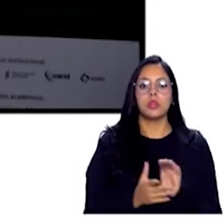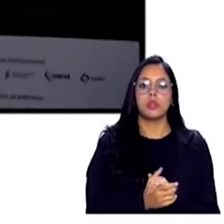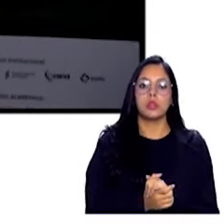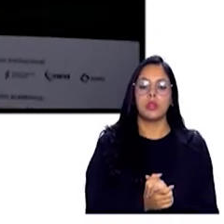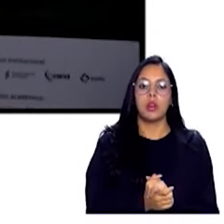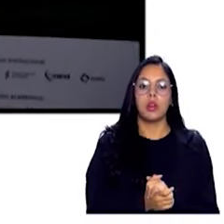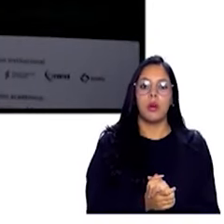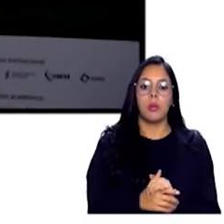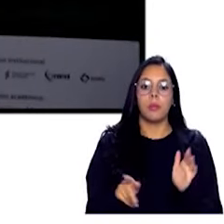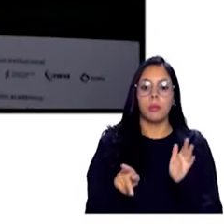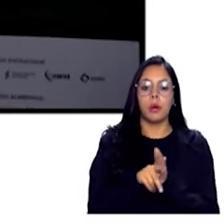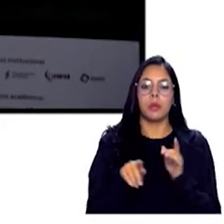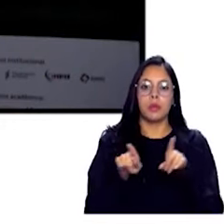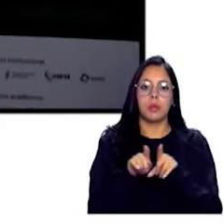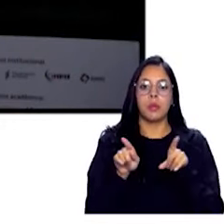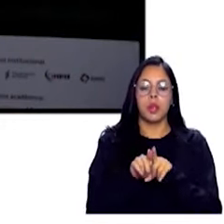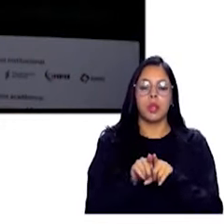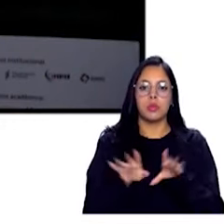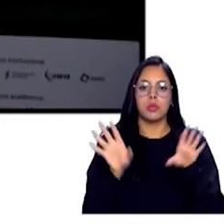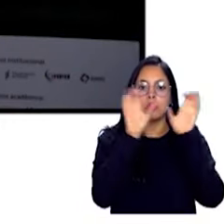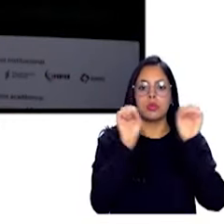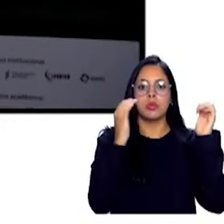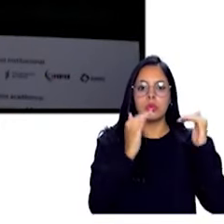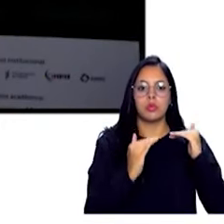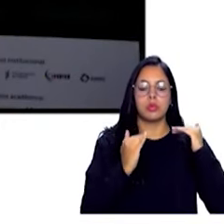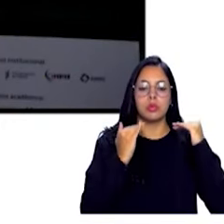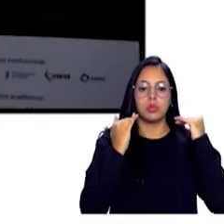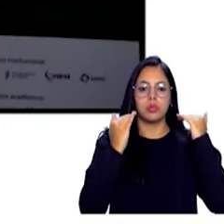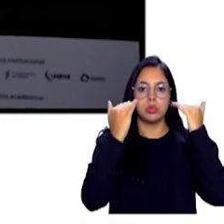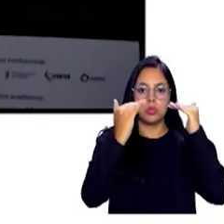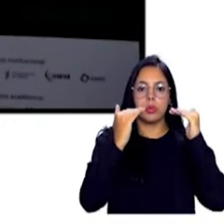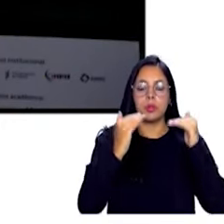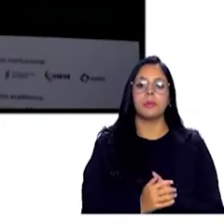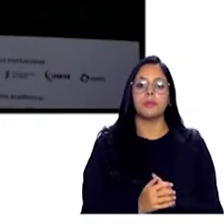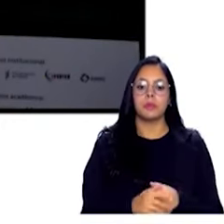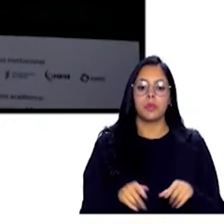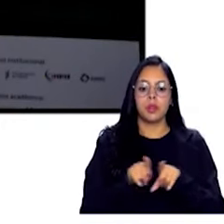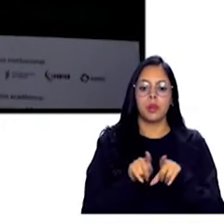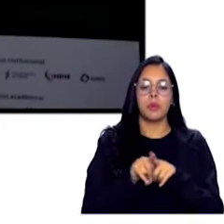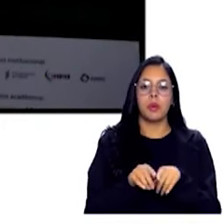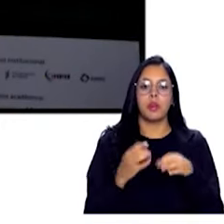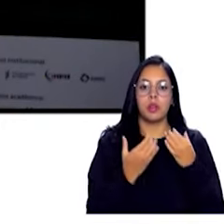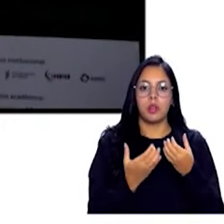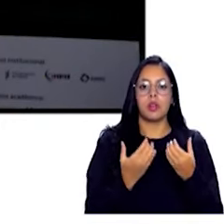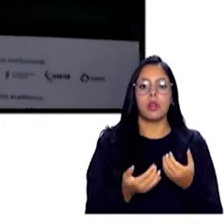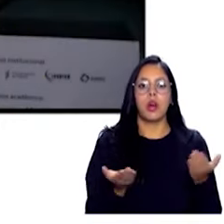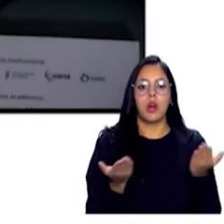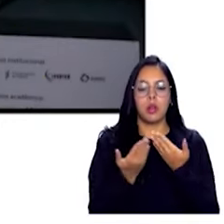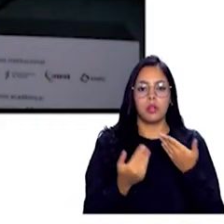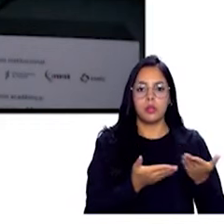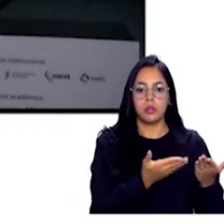própria do do Supremo Tribunal eu quero cons já pass